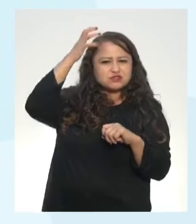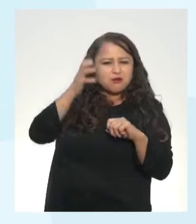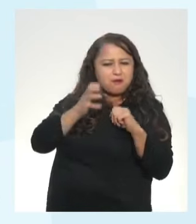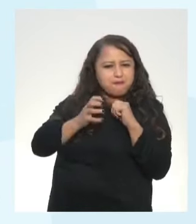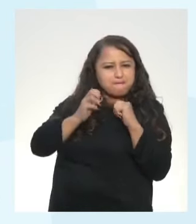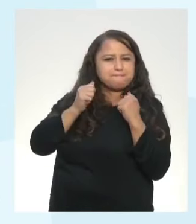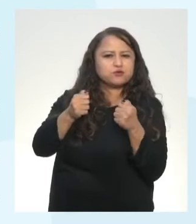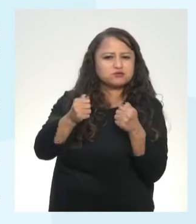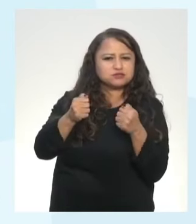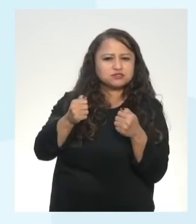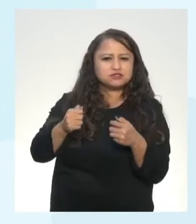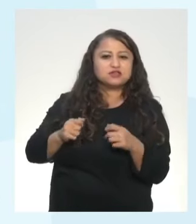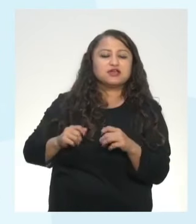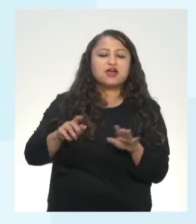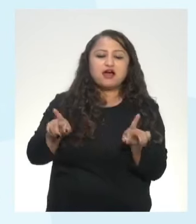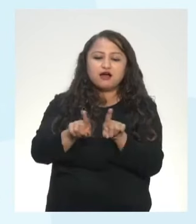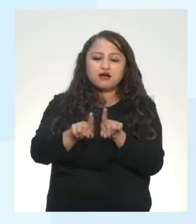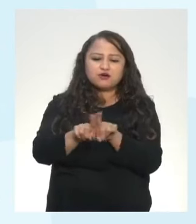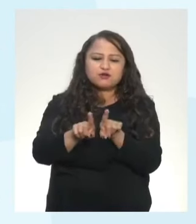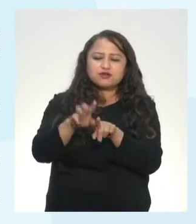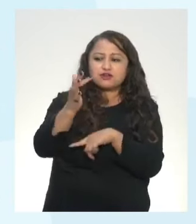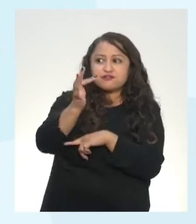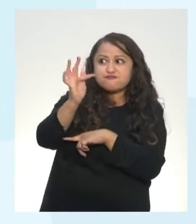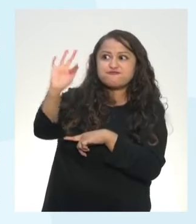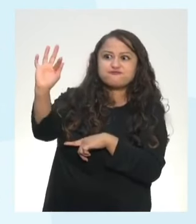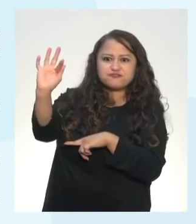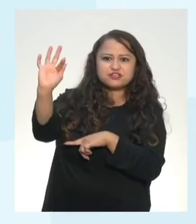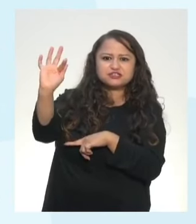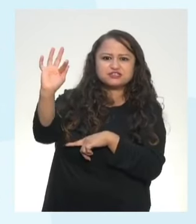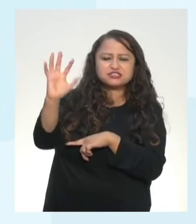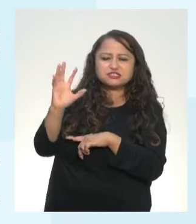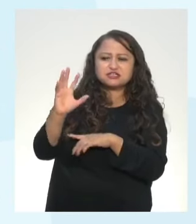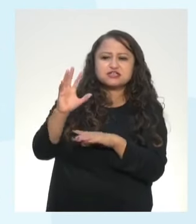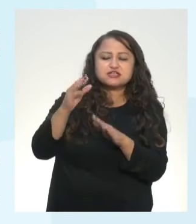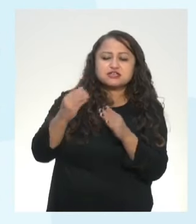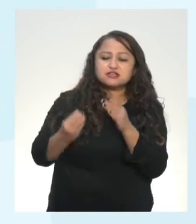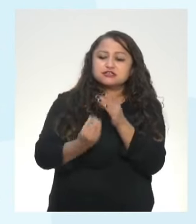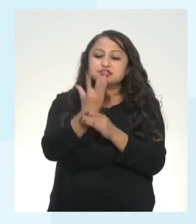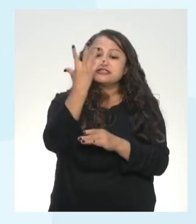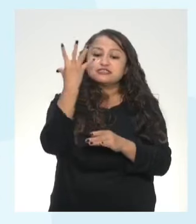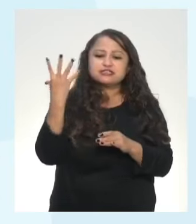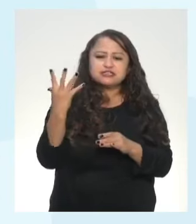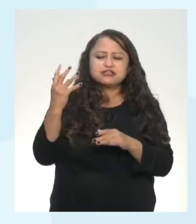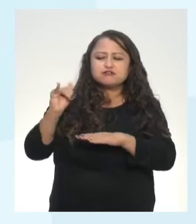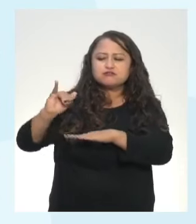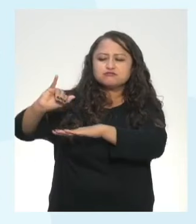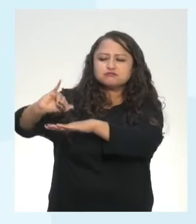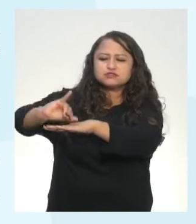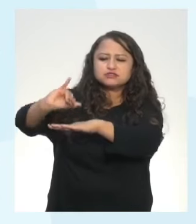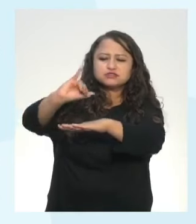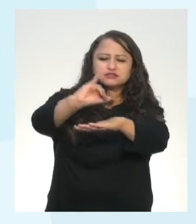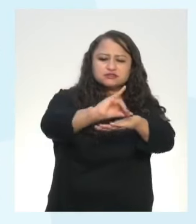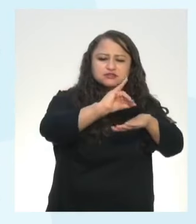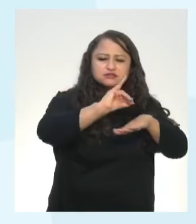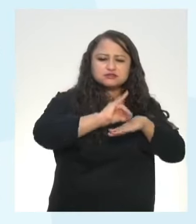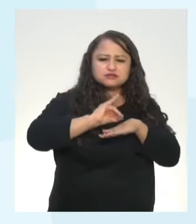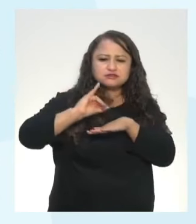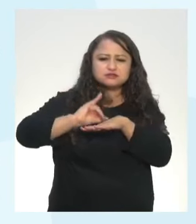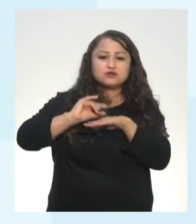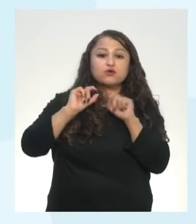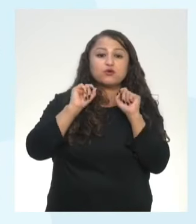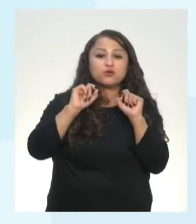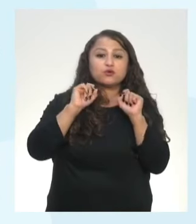vocês agora, a França desenvolve um poder cada vez mais centralizado, com